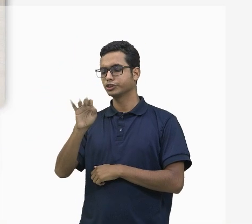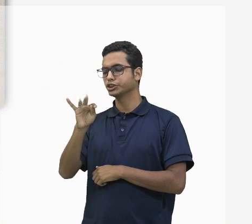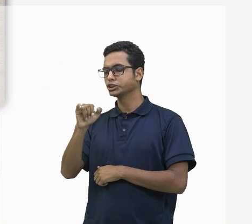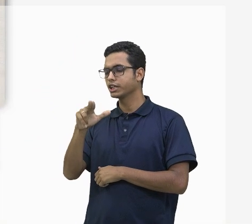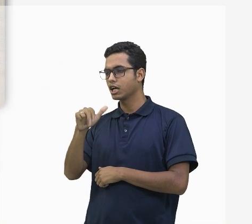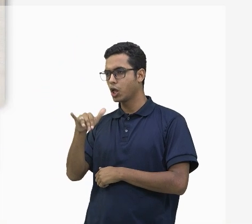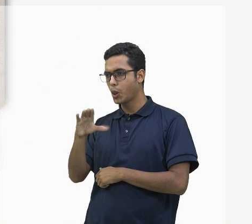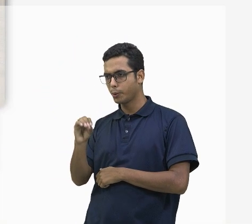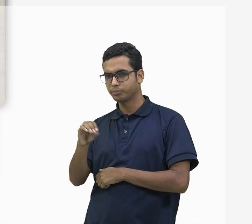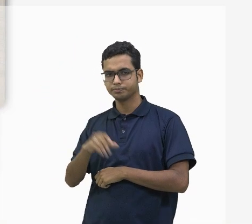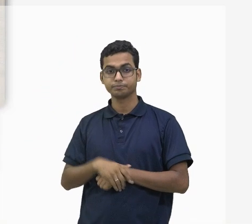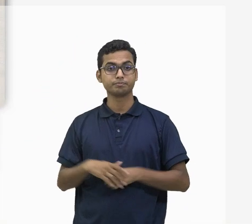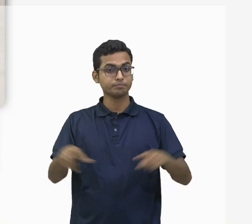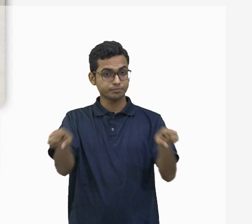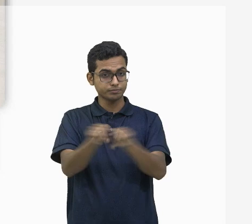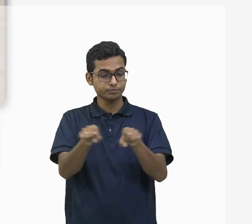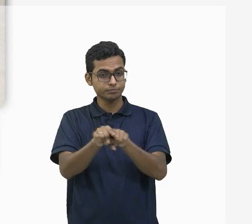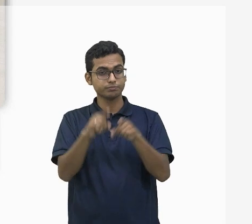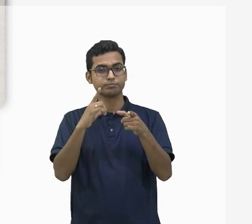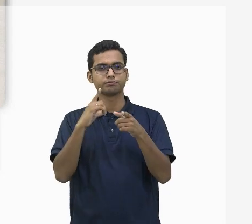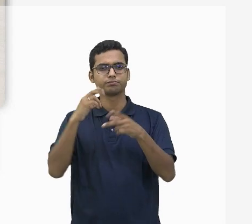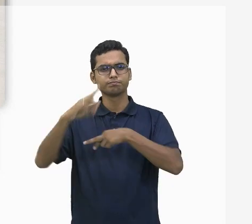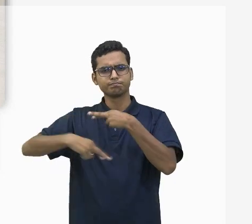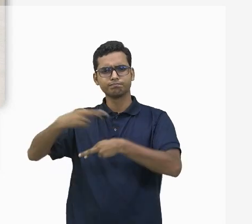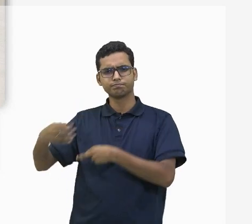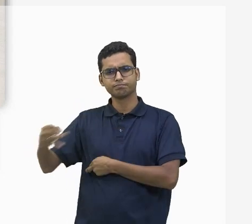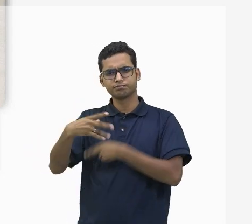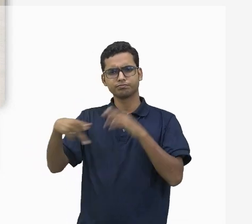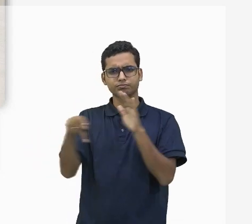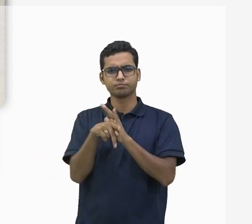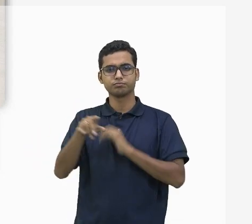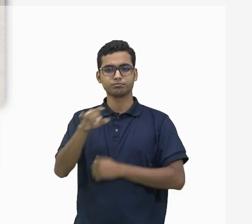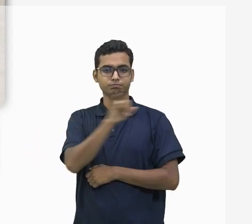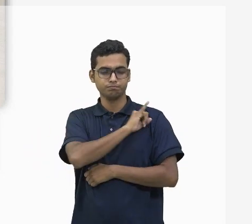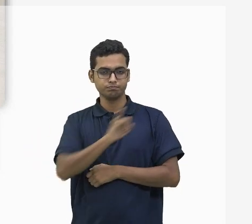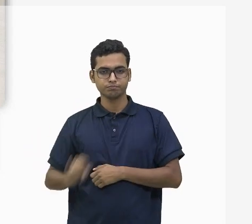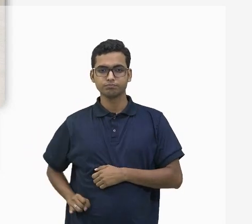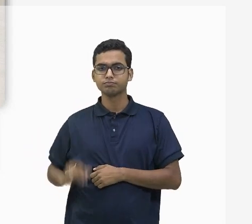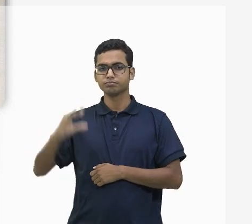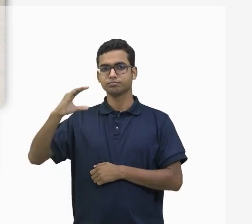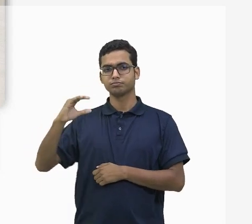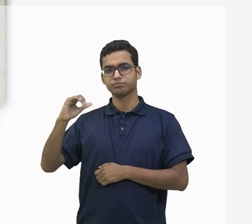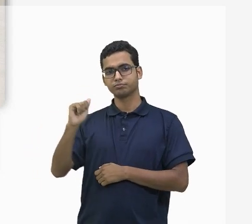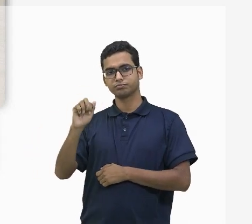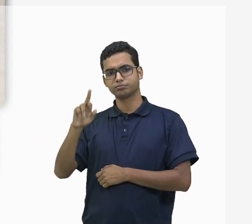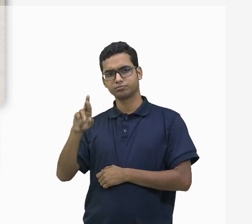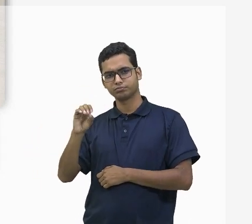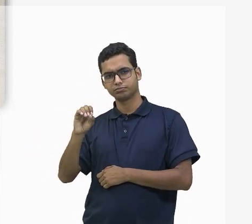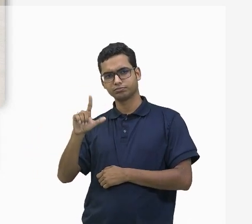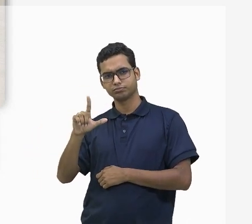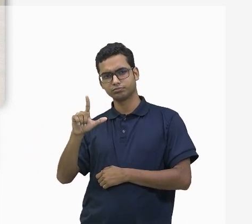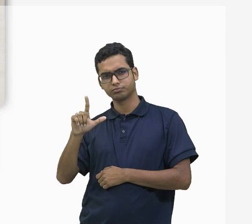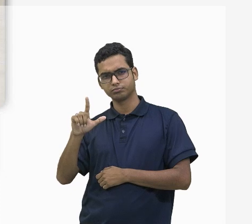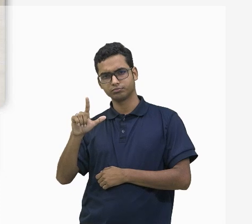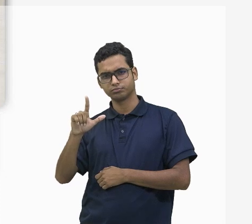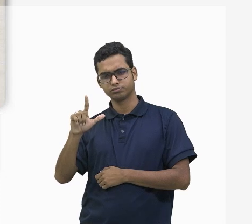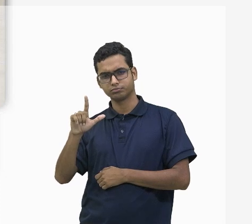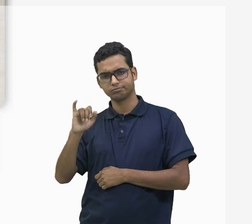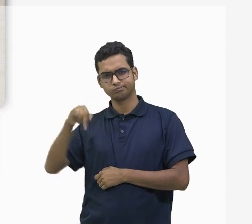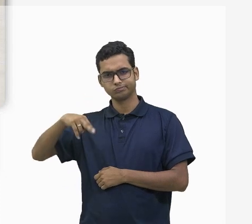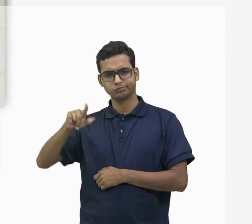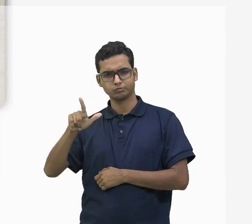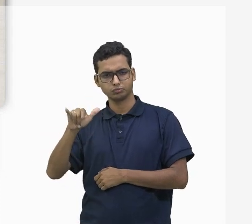Carolíngio. Lembra lá, né, essa parte, então, do Império Carolíngio, ele é importante, por quê? Porque nós vamos ter o Renascimento, então,